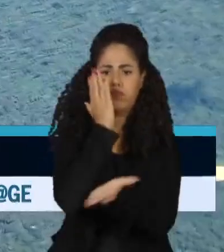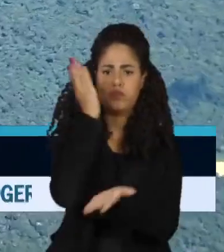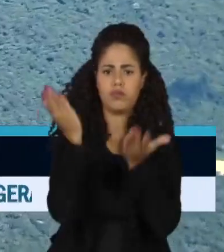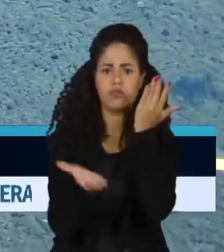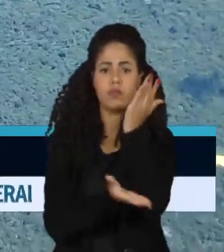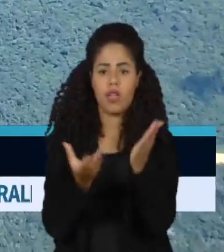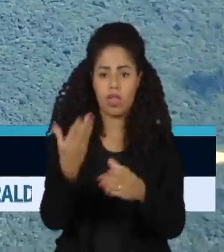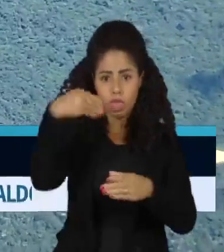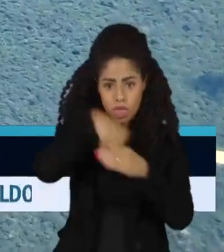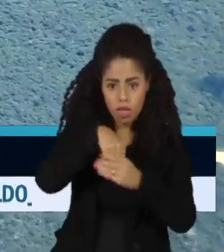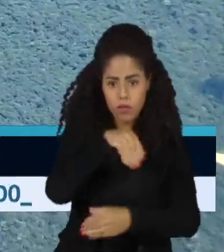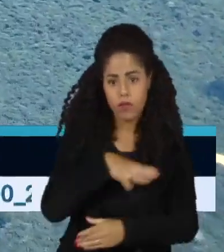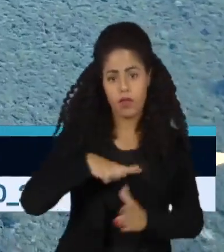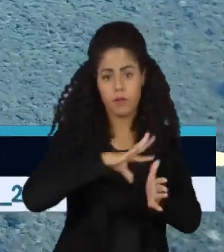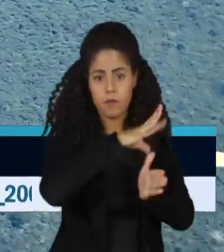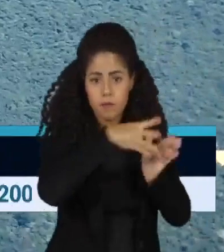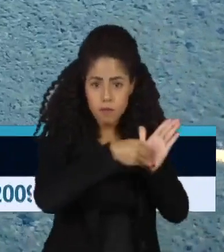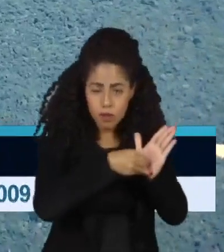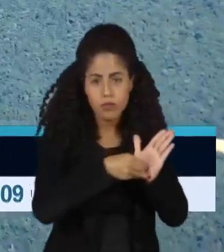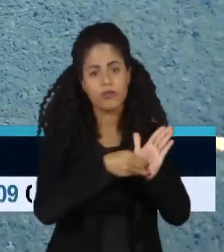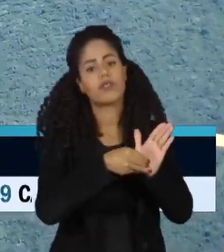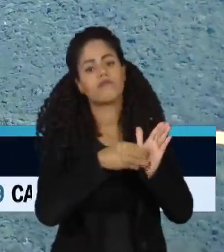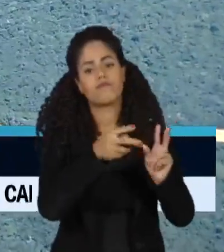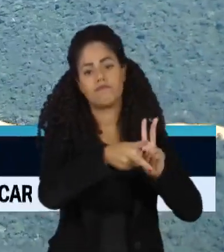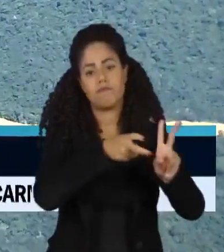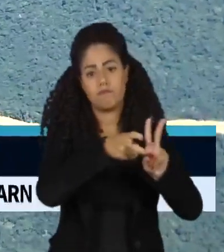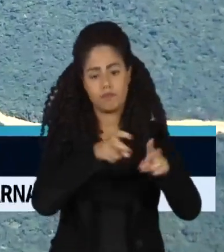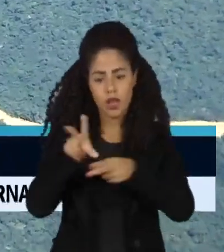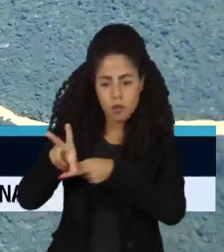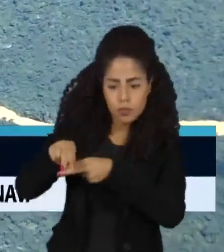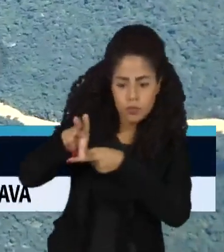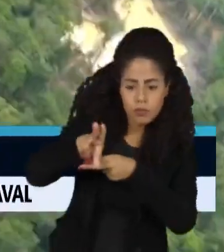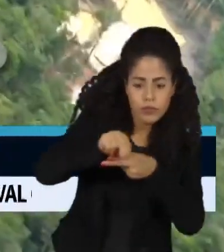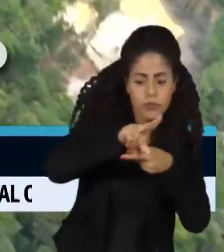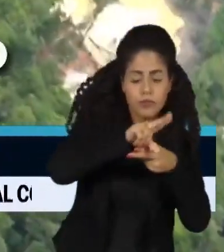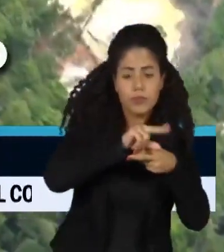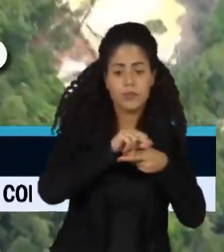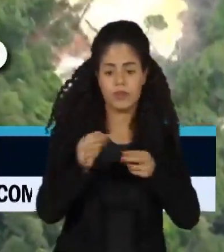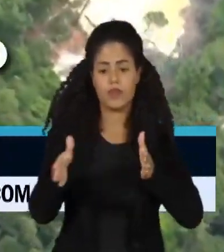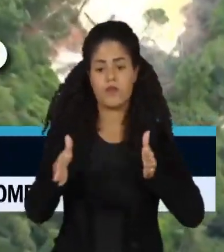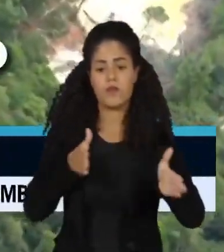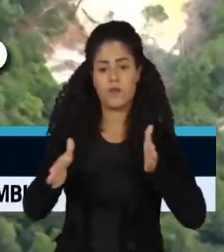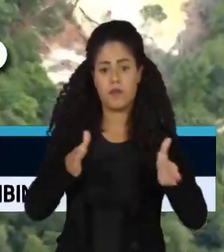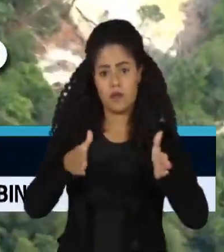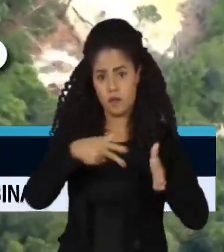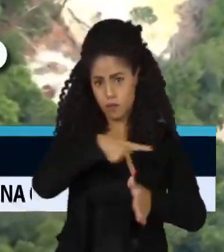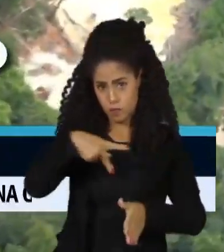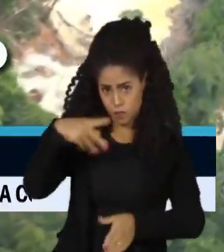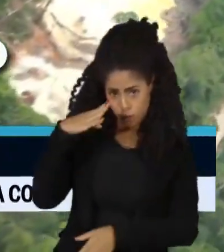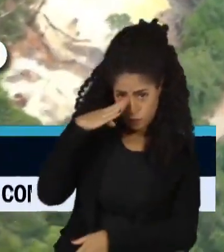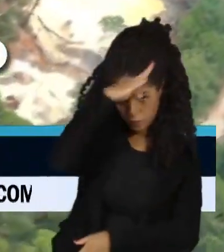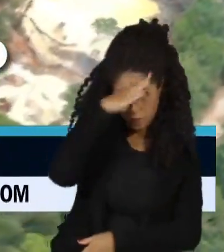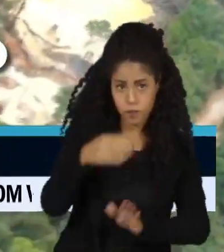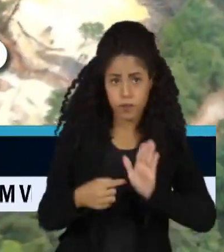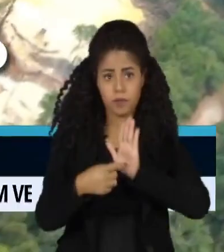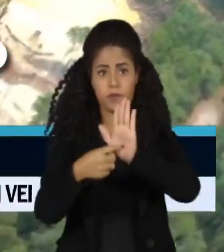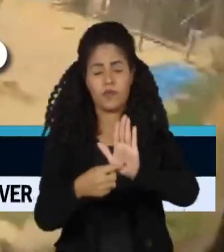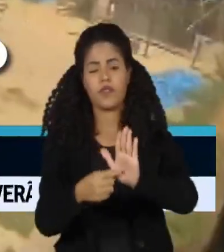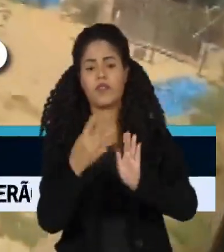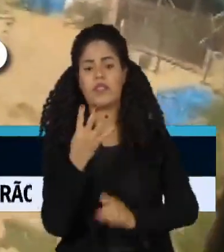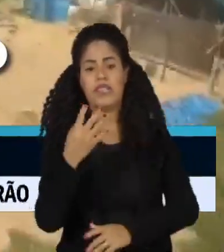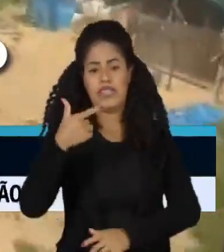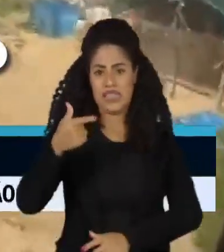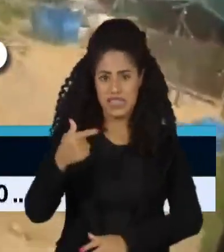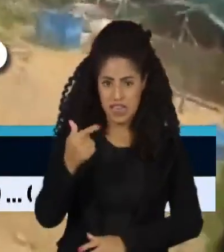indígena. Segundo o Instituto Nacional de Pesquisas Espaciais, durante o governo Bolsonaro, foram desmatados 47 quilômetros quadrados